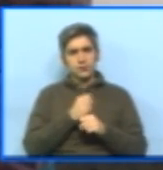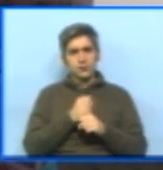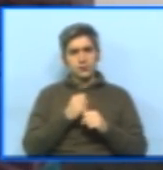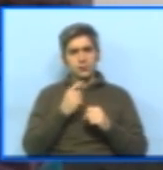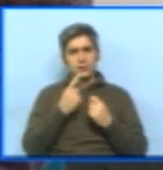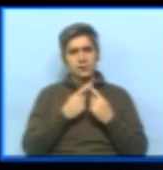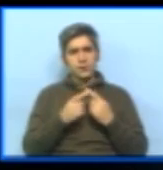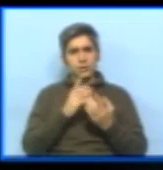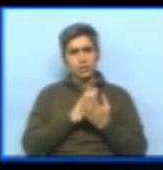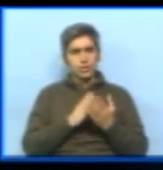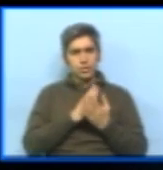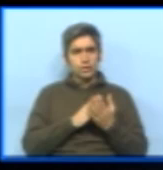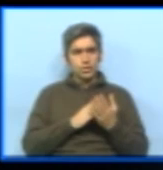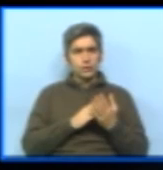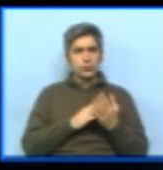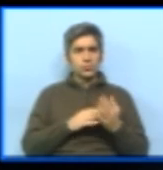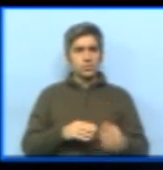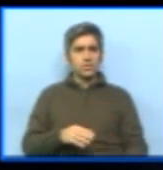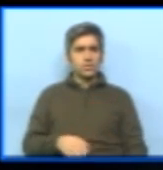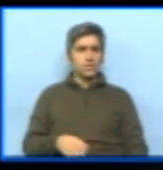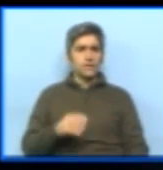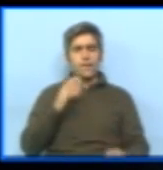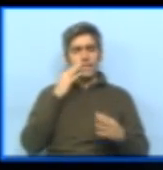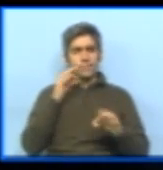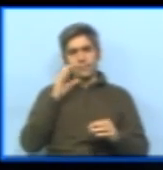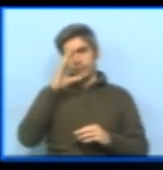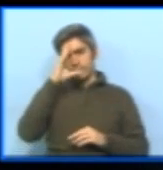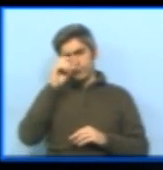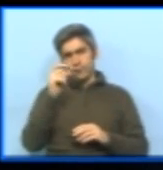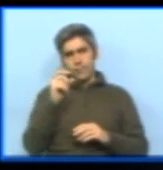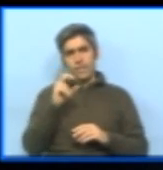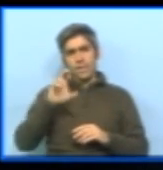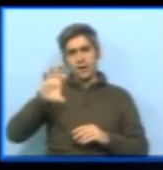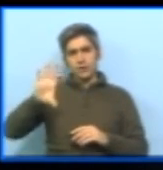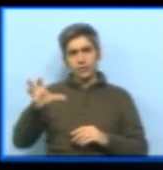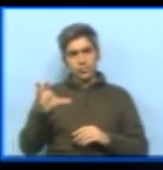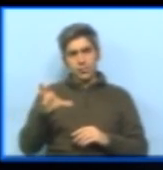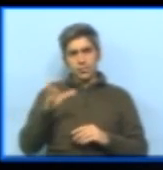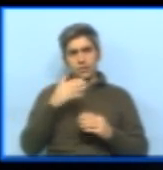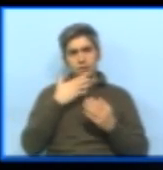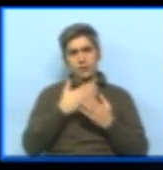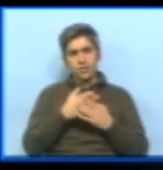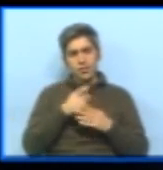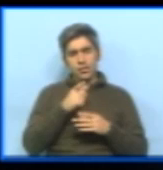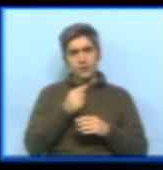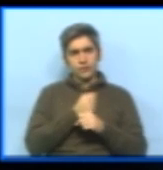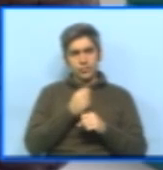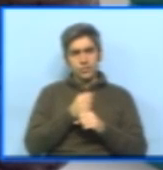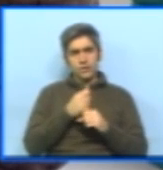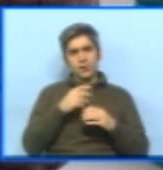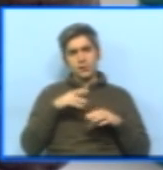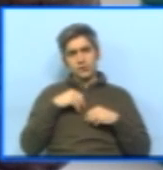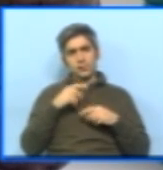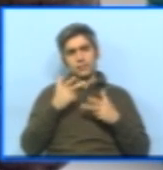semana de estudo, apesar de, por norma, o Governo Regional dar aos funcionários regionais